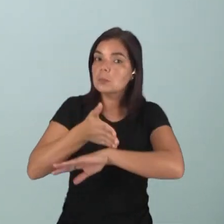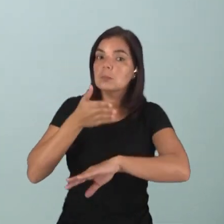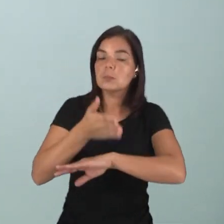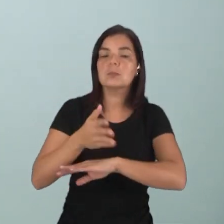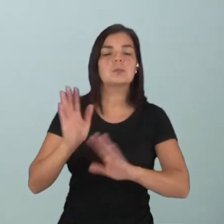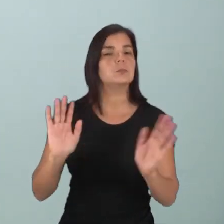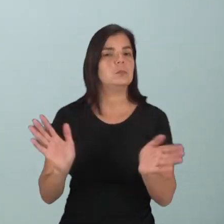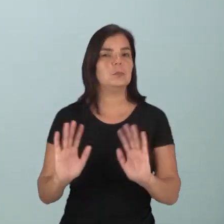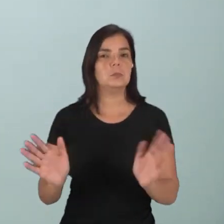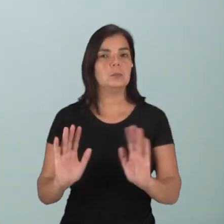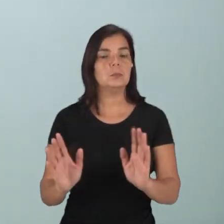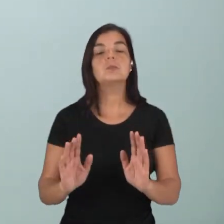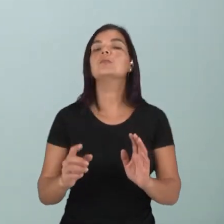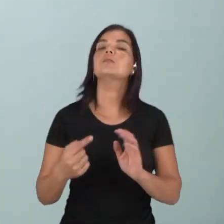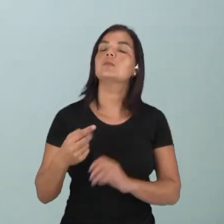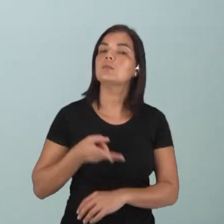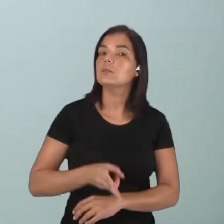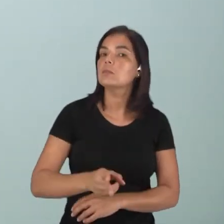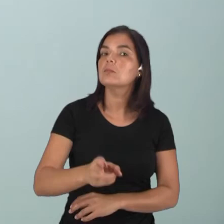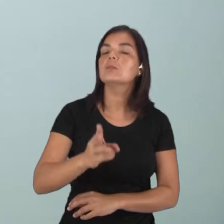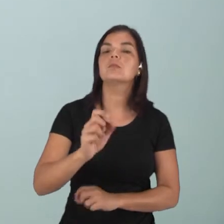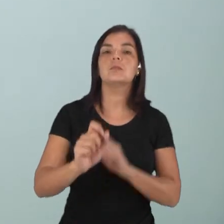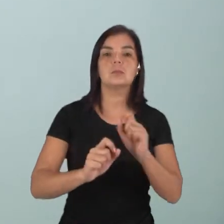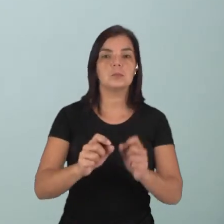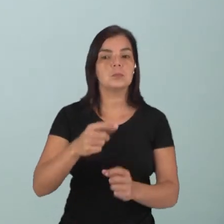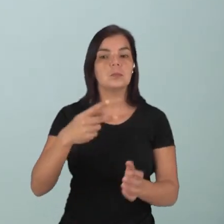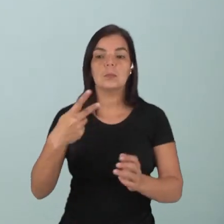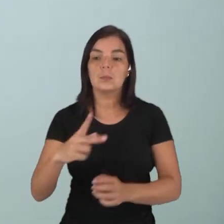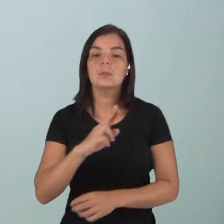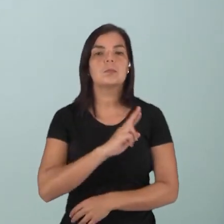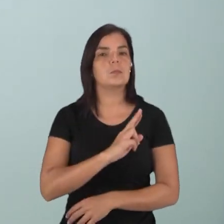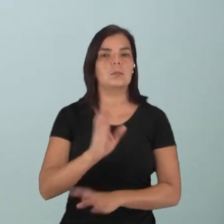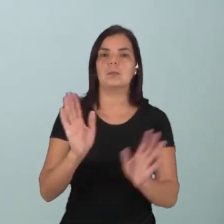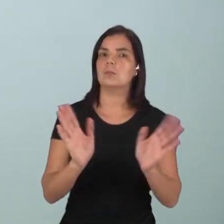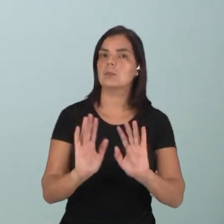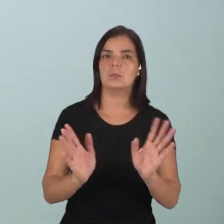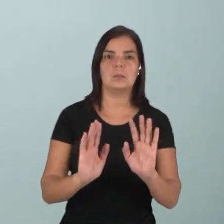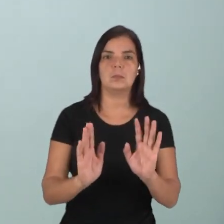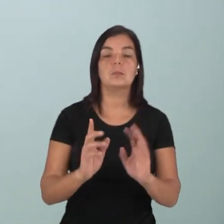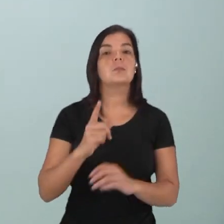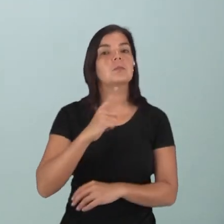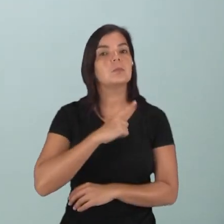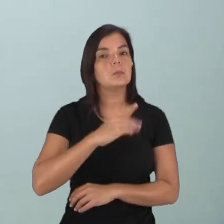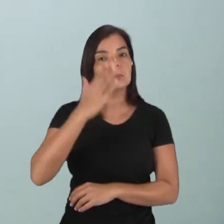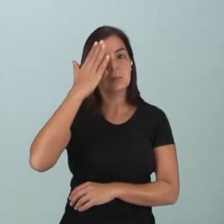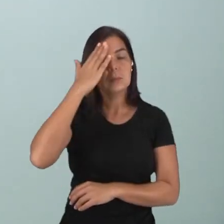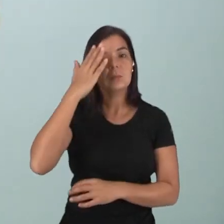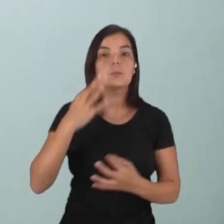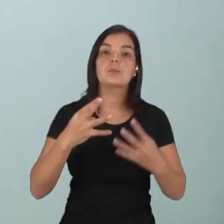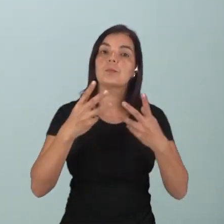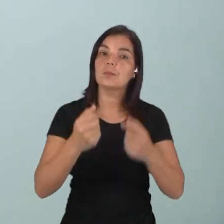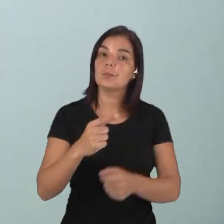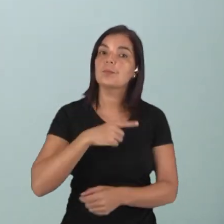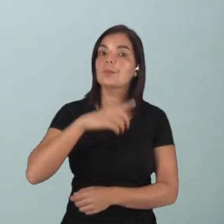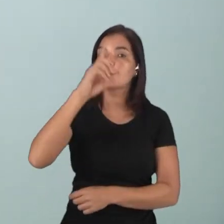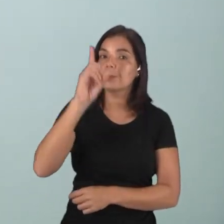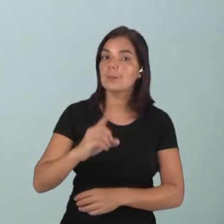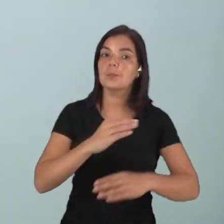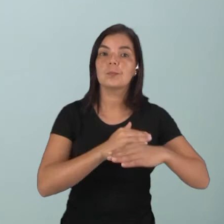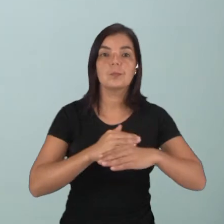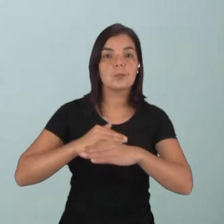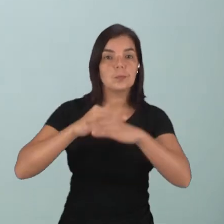não, o que vai predominar é aquela religião. Não. Nós temos que entender que todos têm direitos